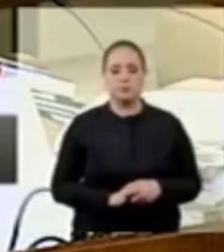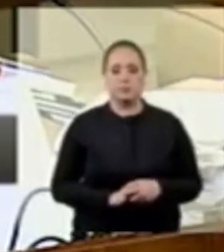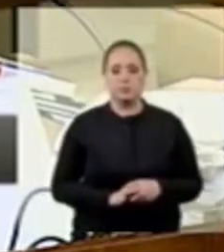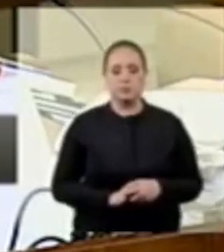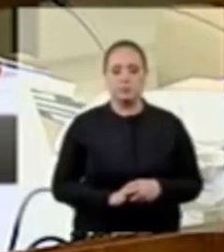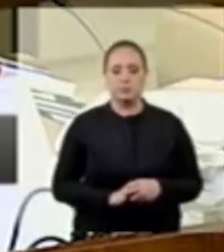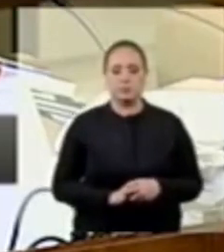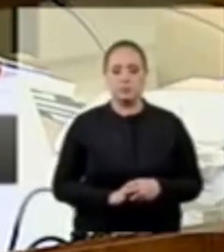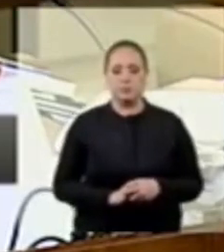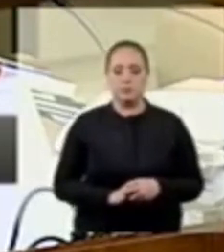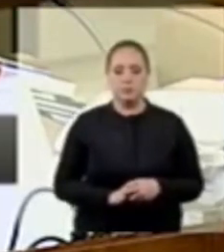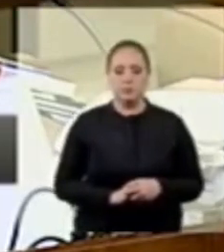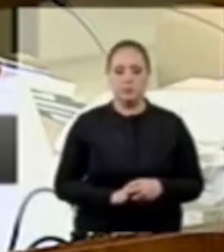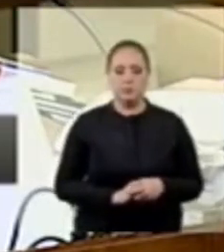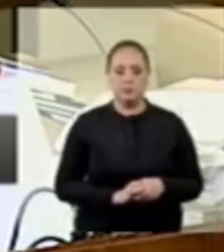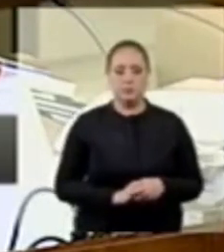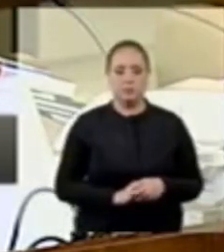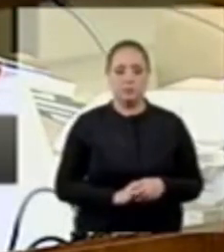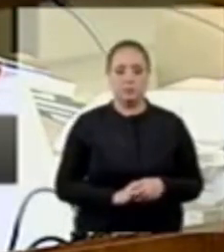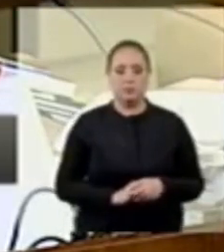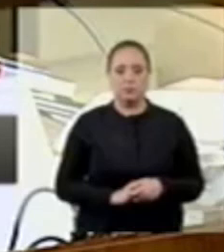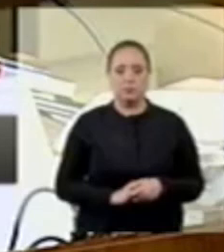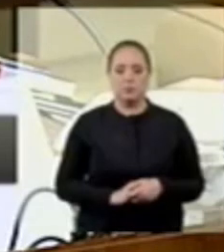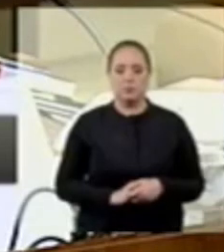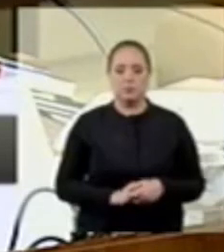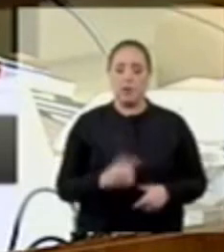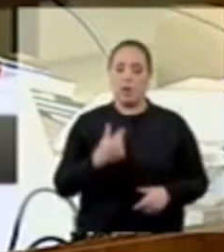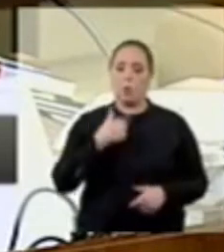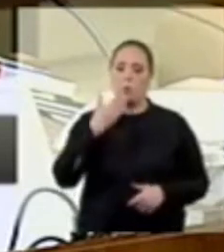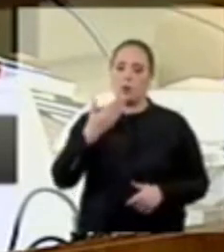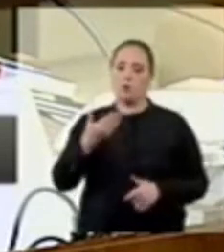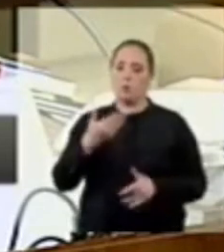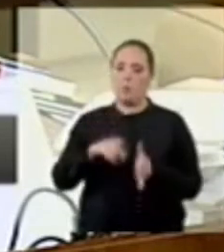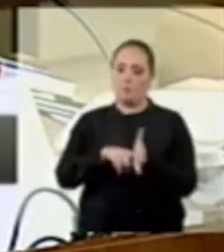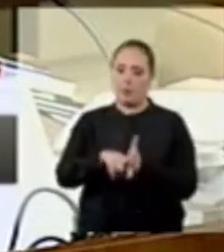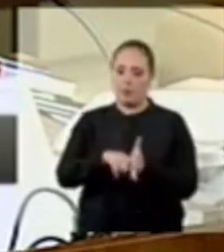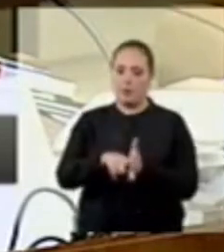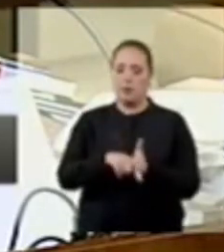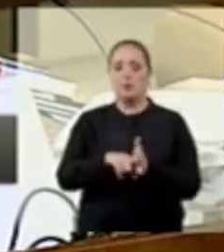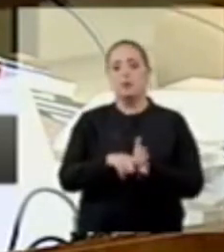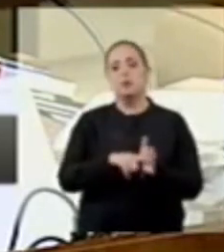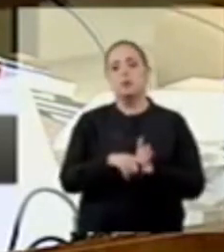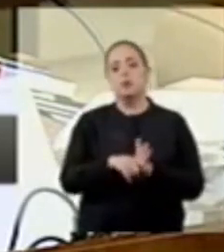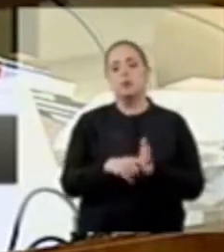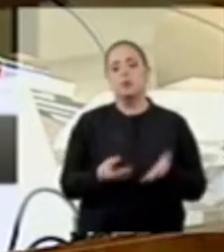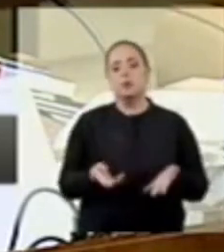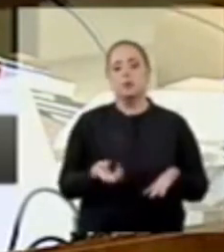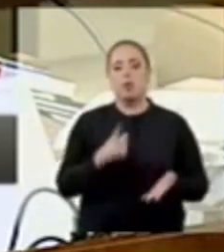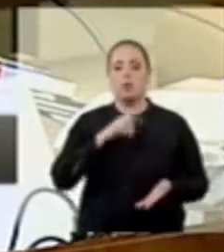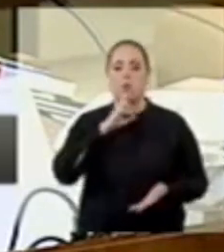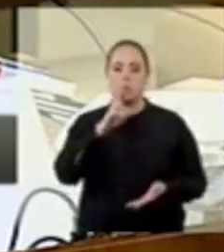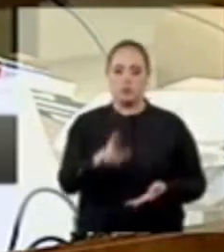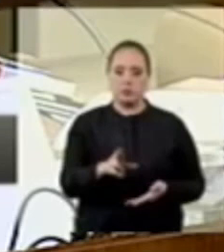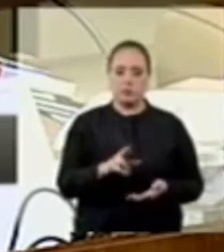pesquisa solicitada também por mim produziu o seguinte resultado